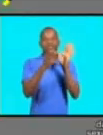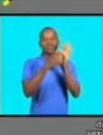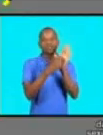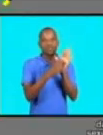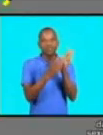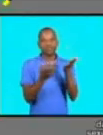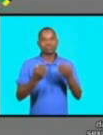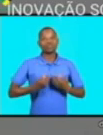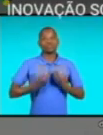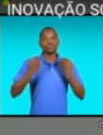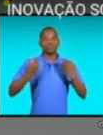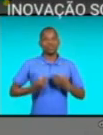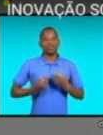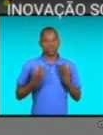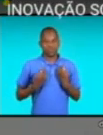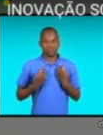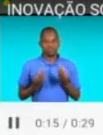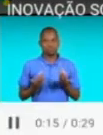É fácil de usá-lo.